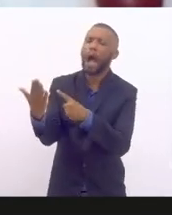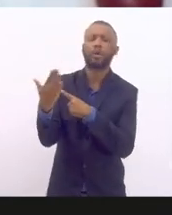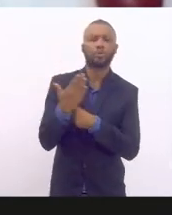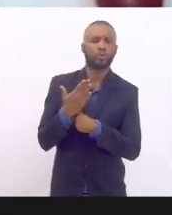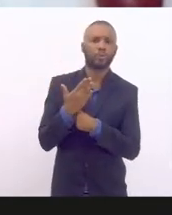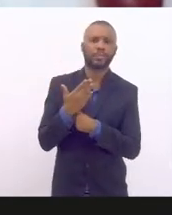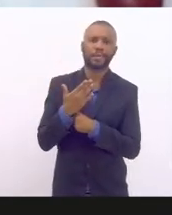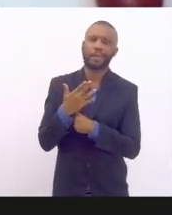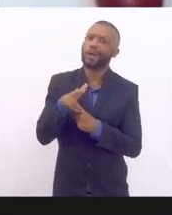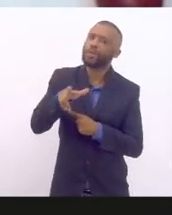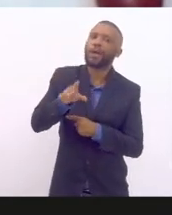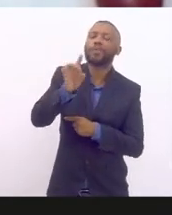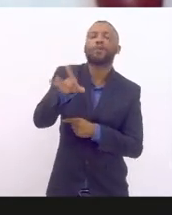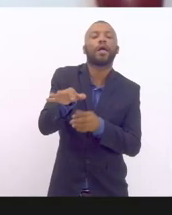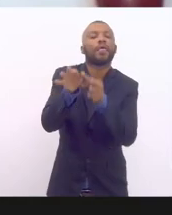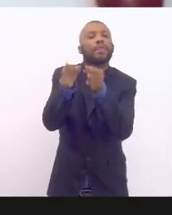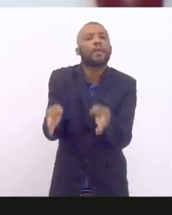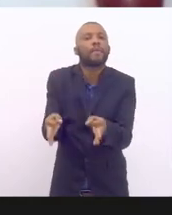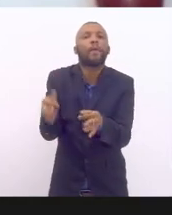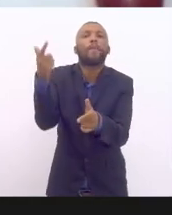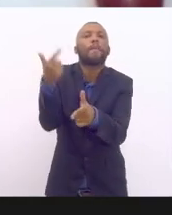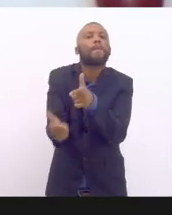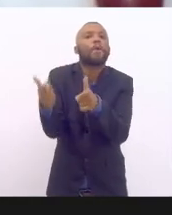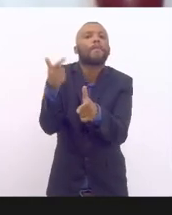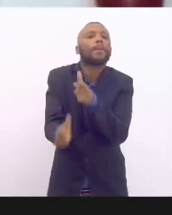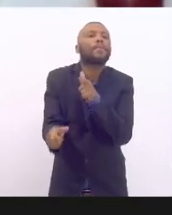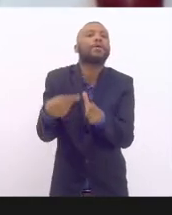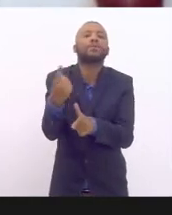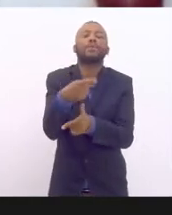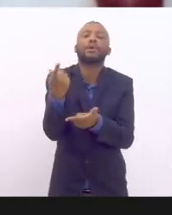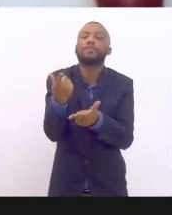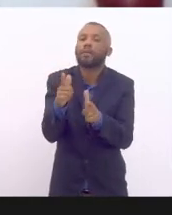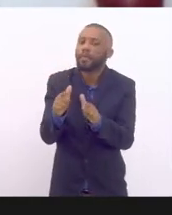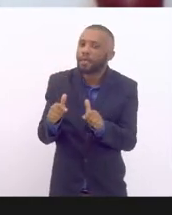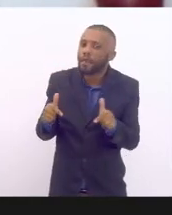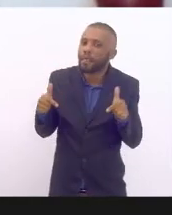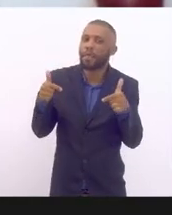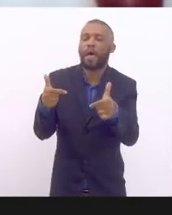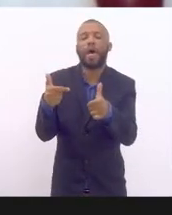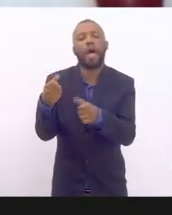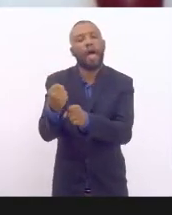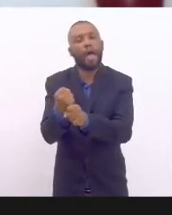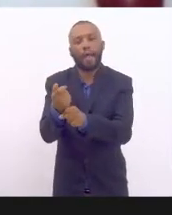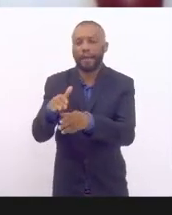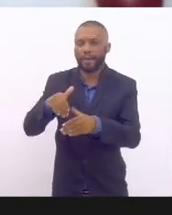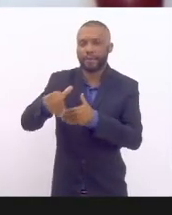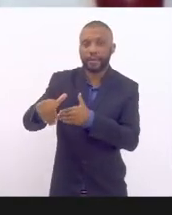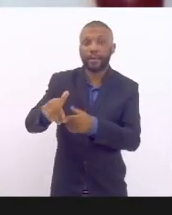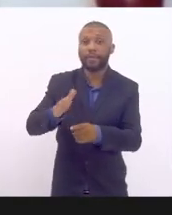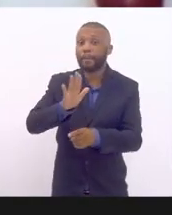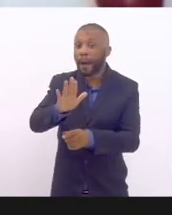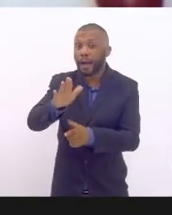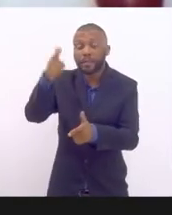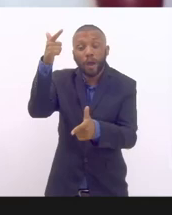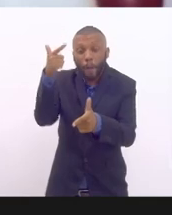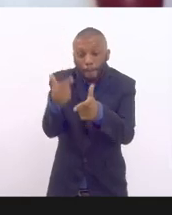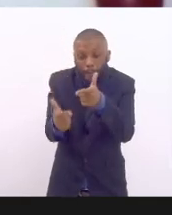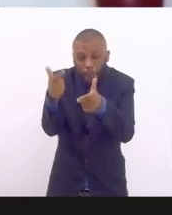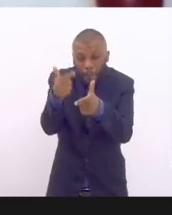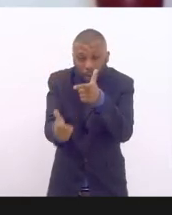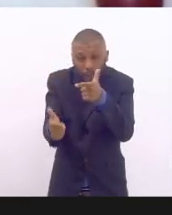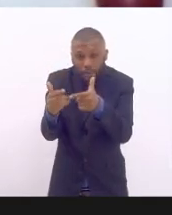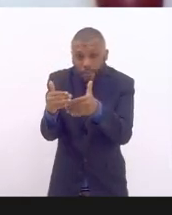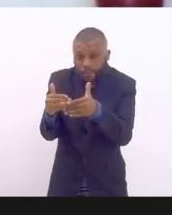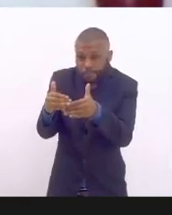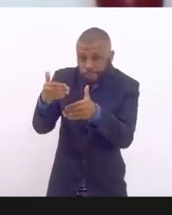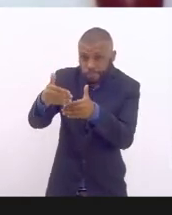não é apenas para o problema que nós estamos enfrentando esse ano Mas é que as consequências desse corte